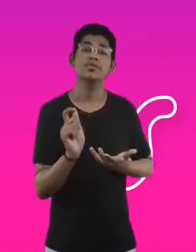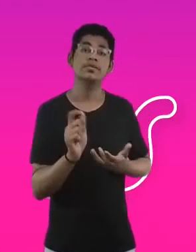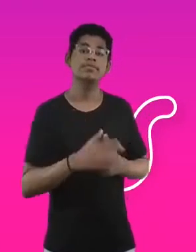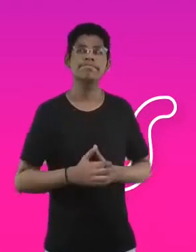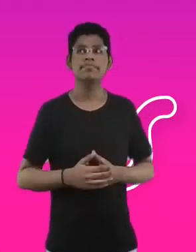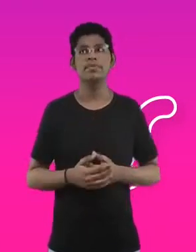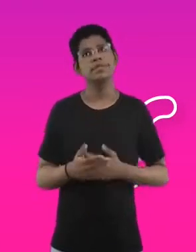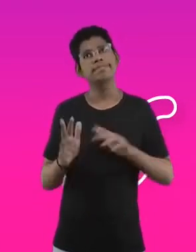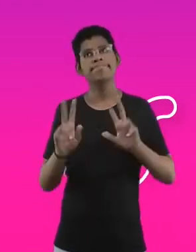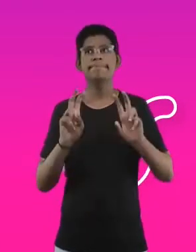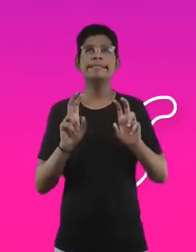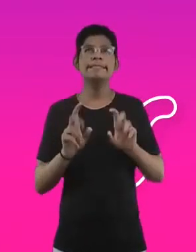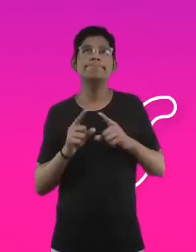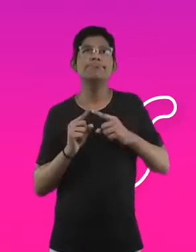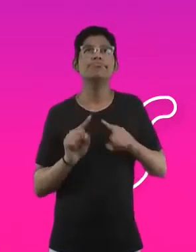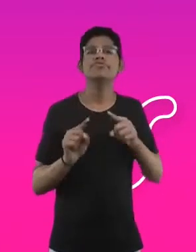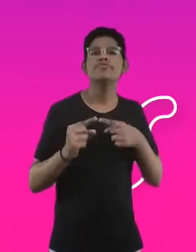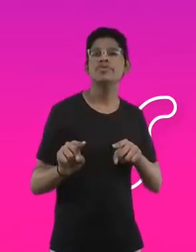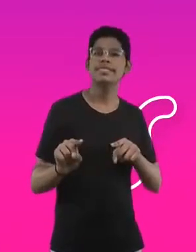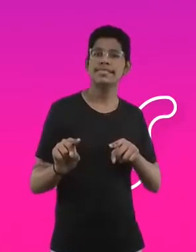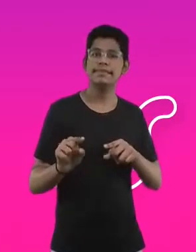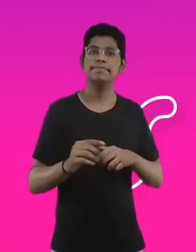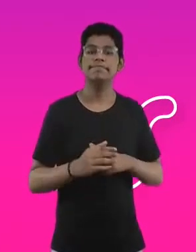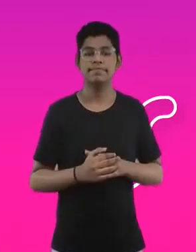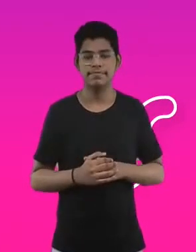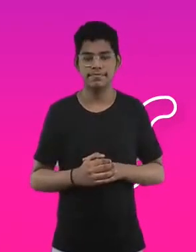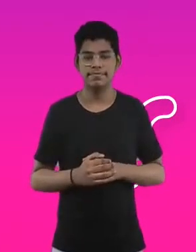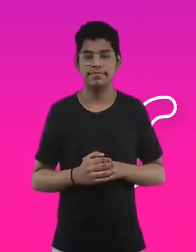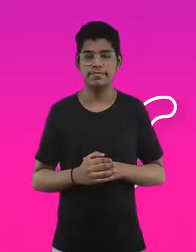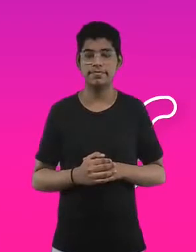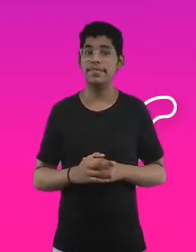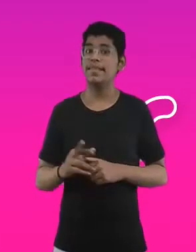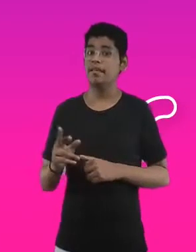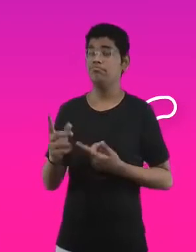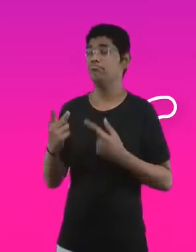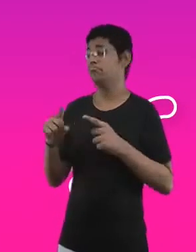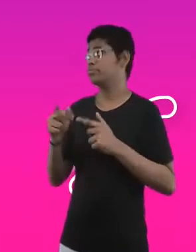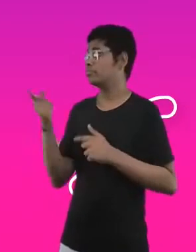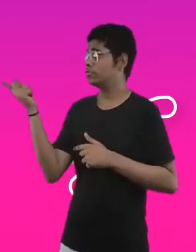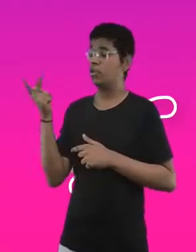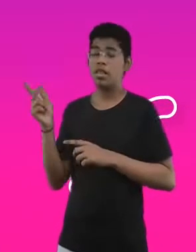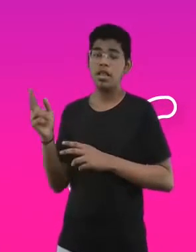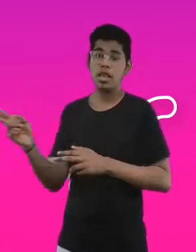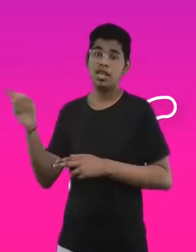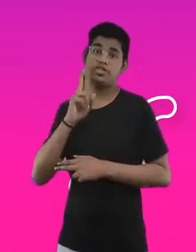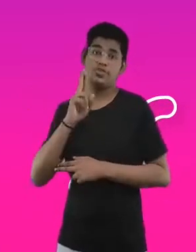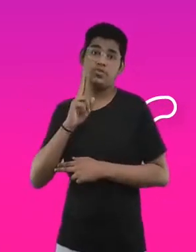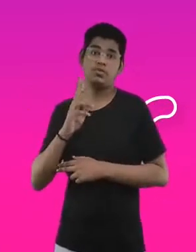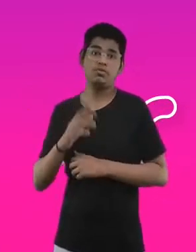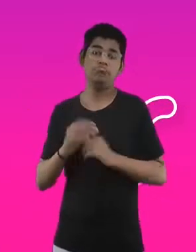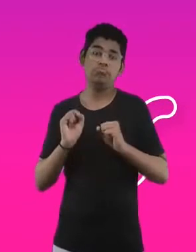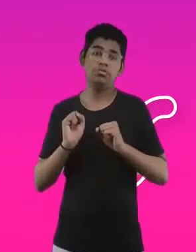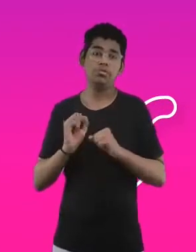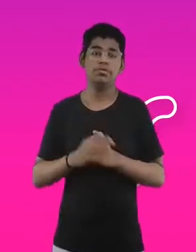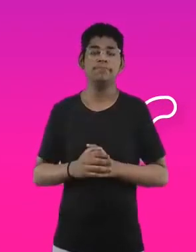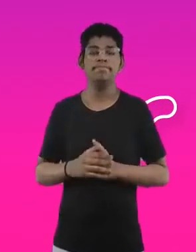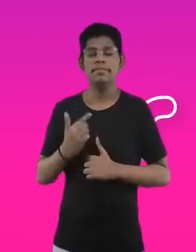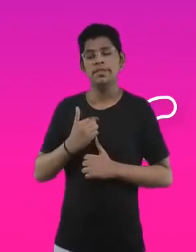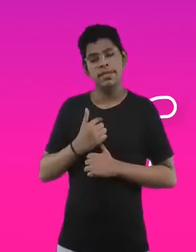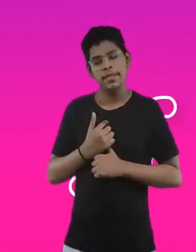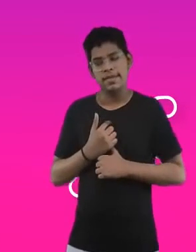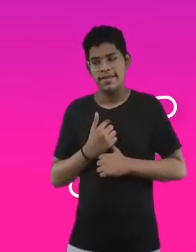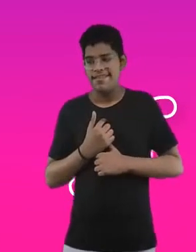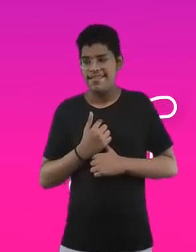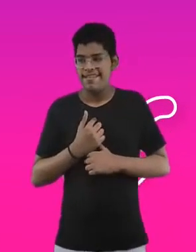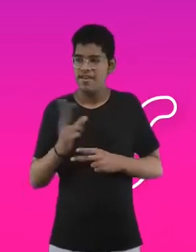para vocês, né, para vocês já se apresentarem e responderem. Eu tenho percebido que assim, já dá para